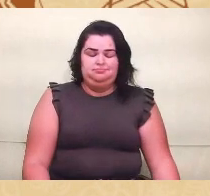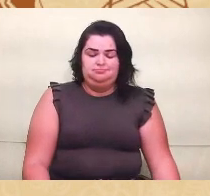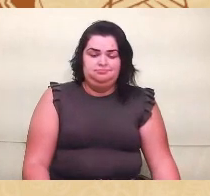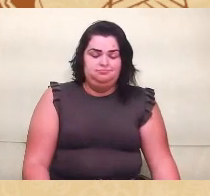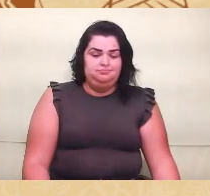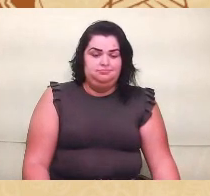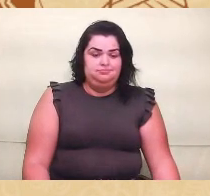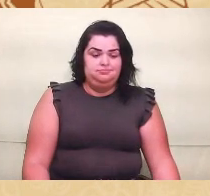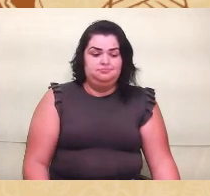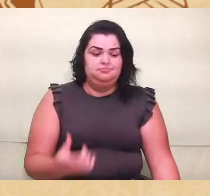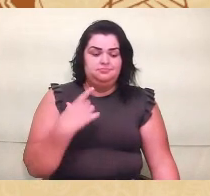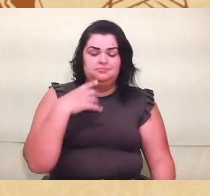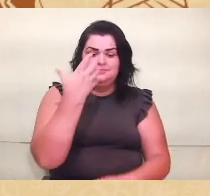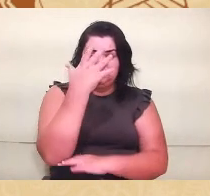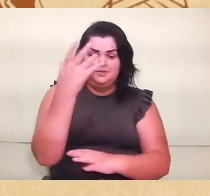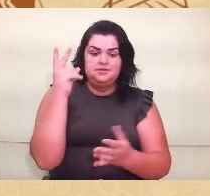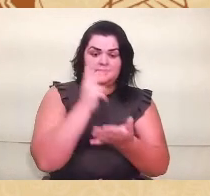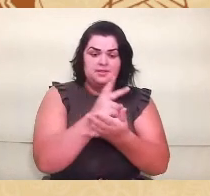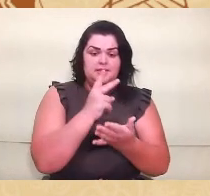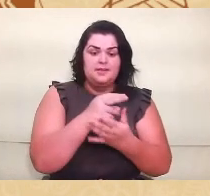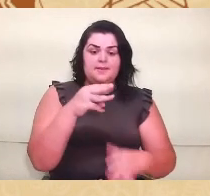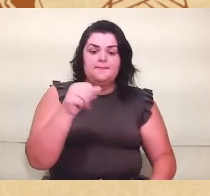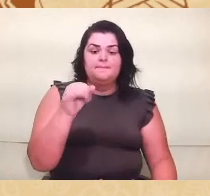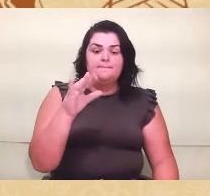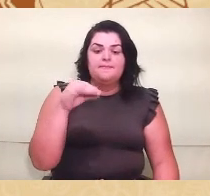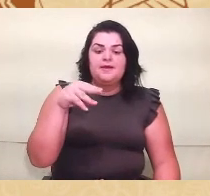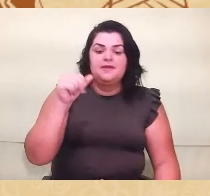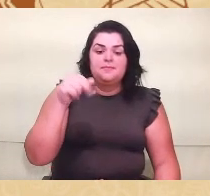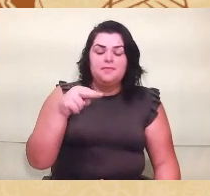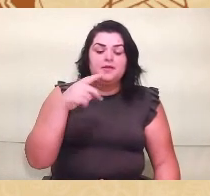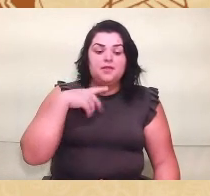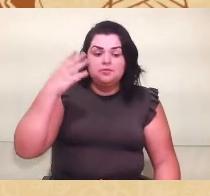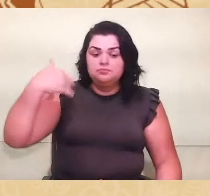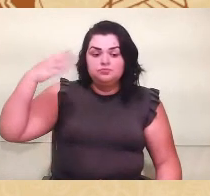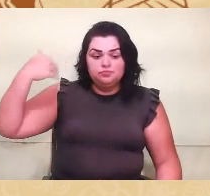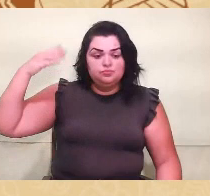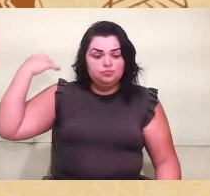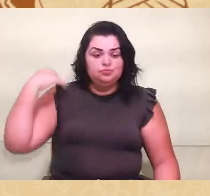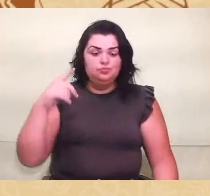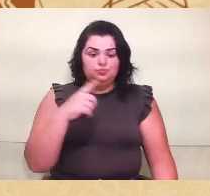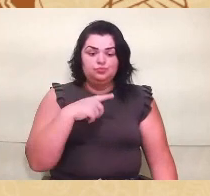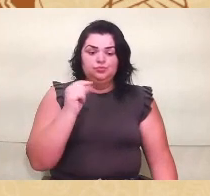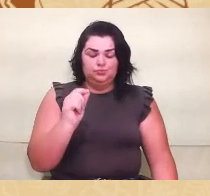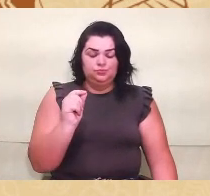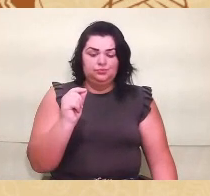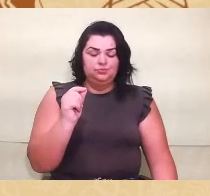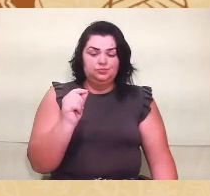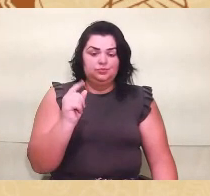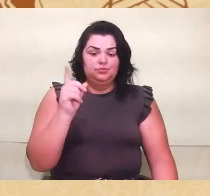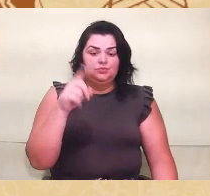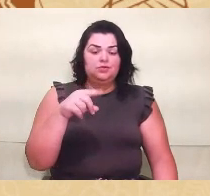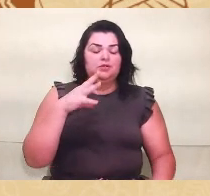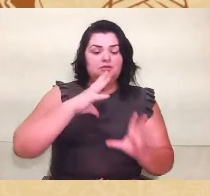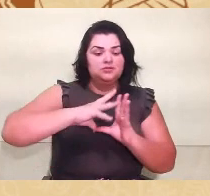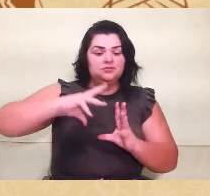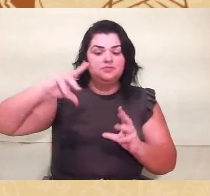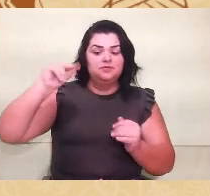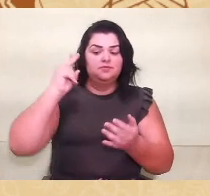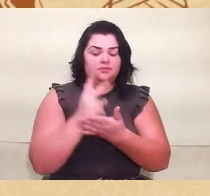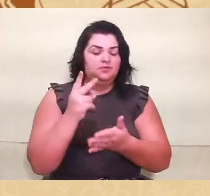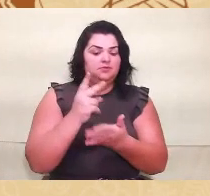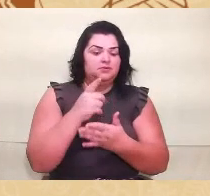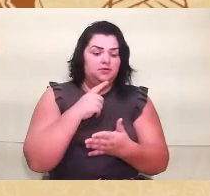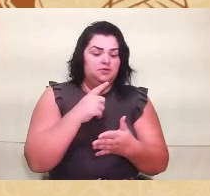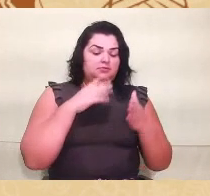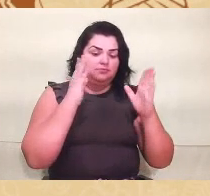uma árvore é uma irmã, ela é ancestral porque lá estão, nela, os espíritos, as almas